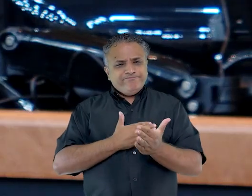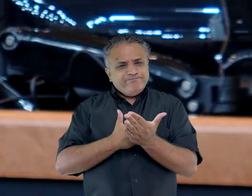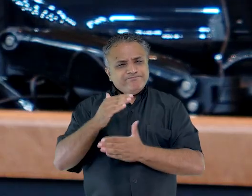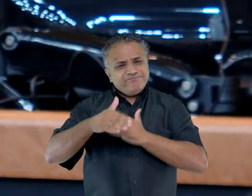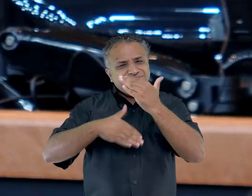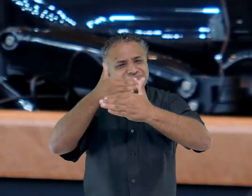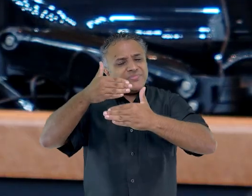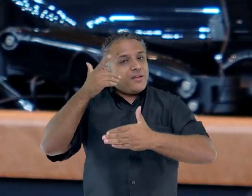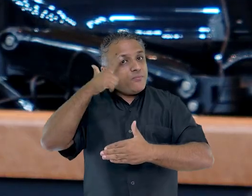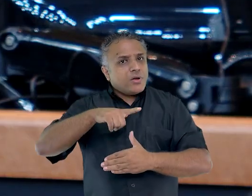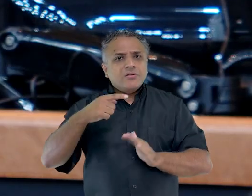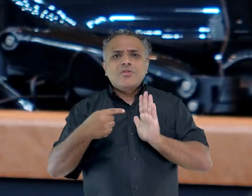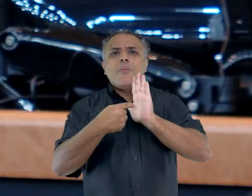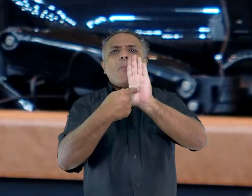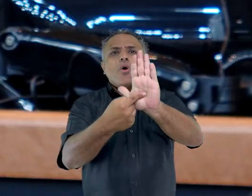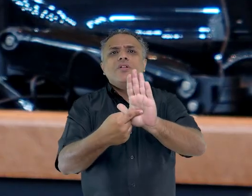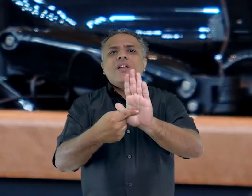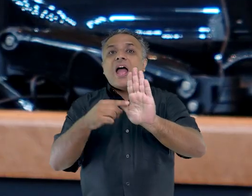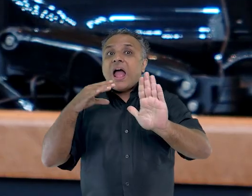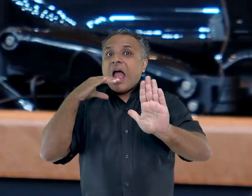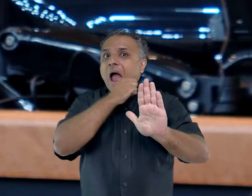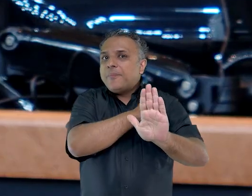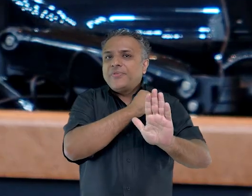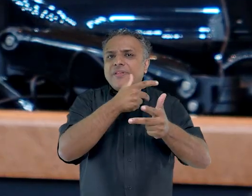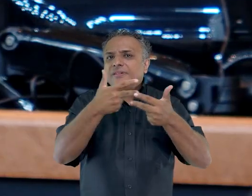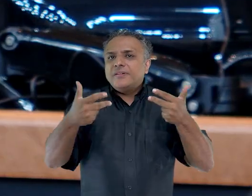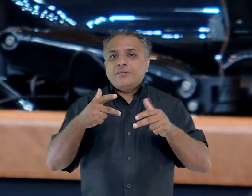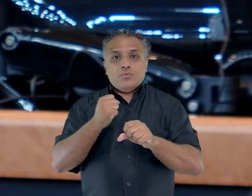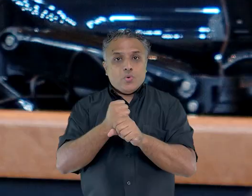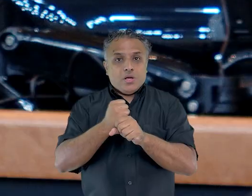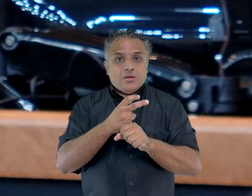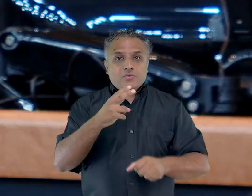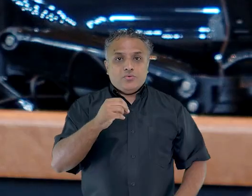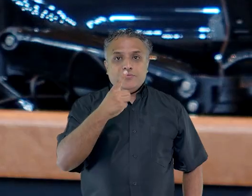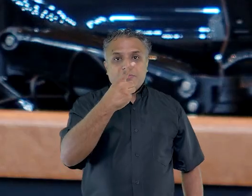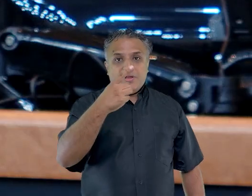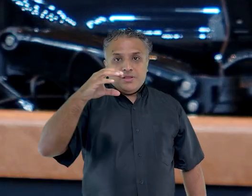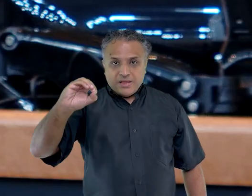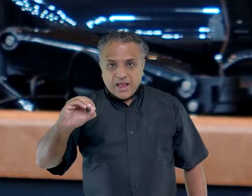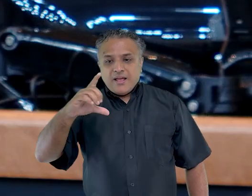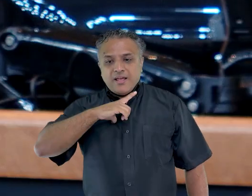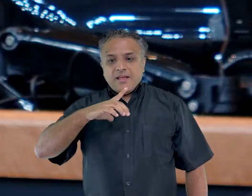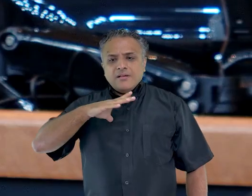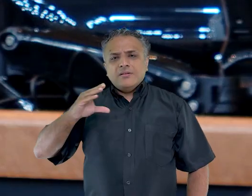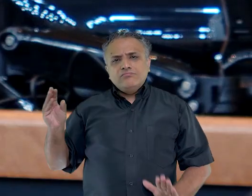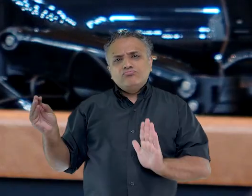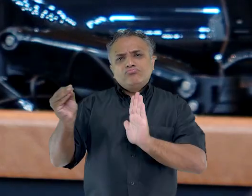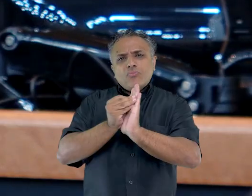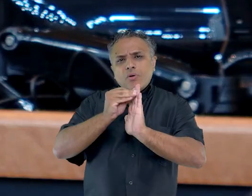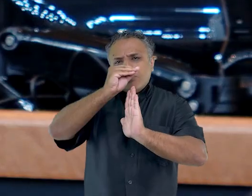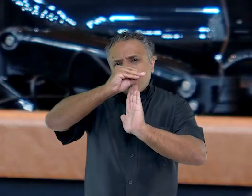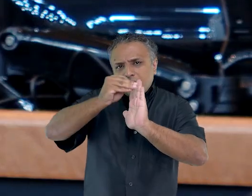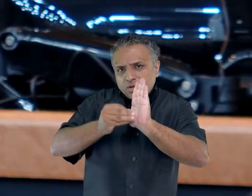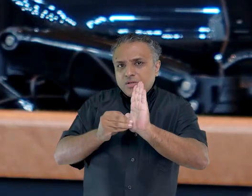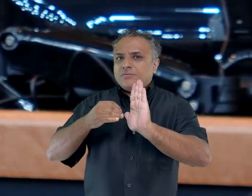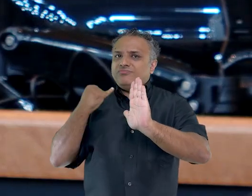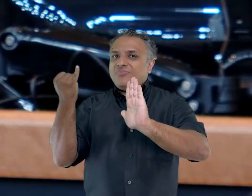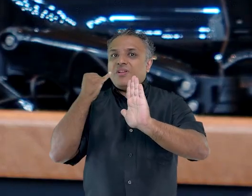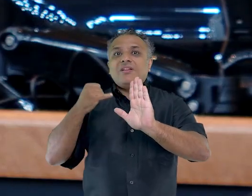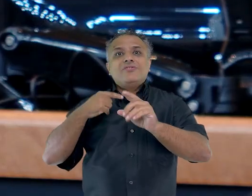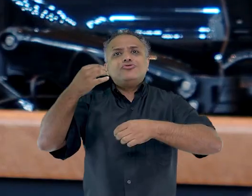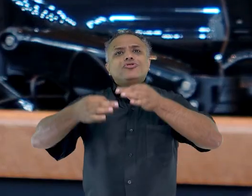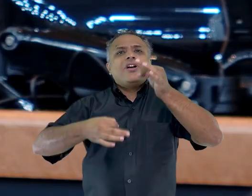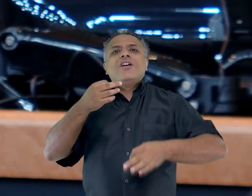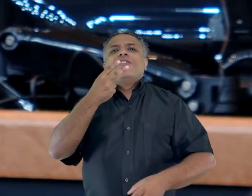sentido podem ser apontadas ligeiramente. Em 2010, o tribunal instalou turmas suplementares que julgaram